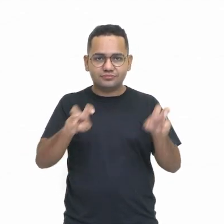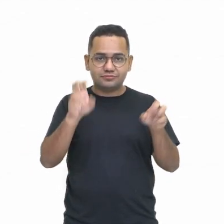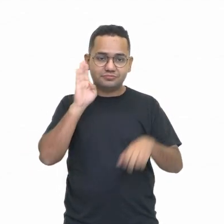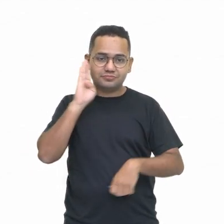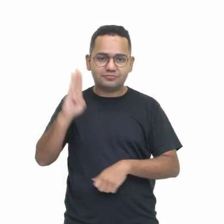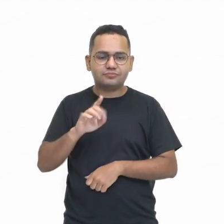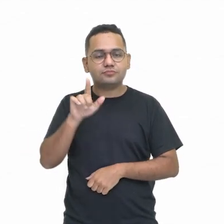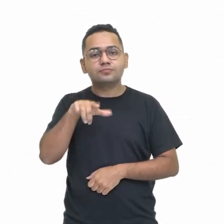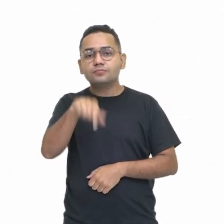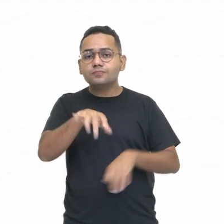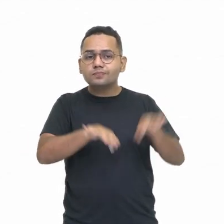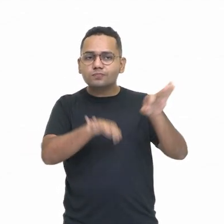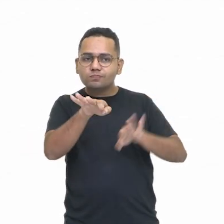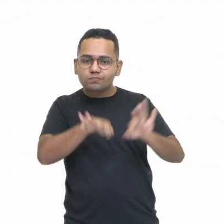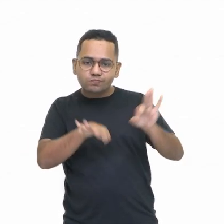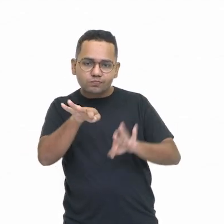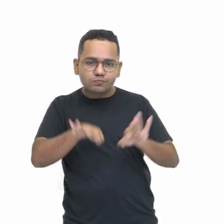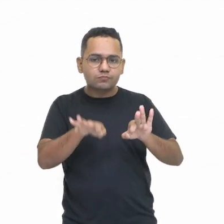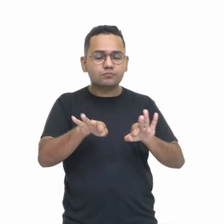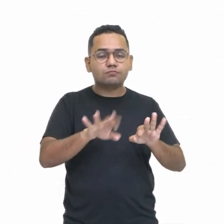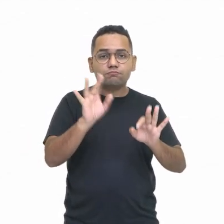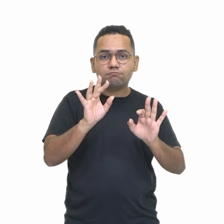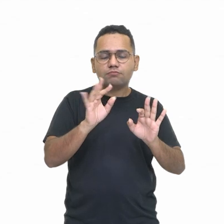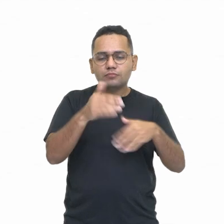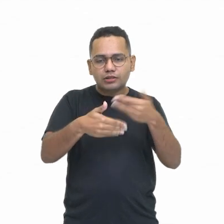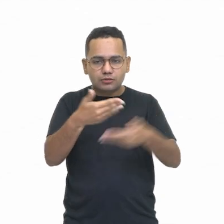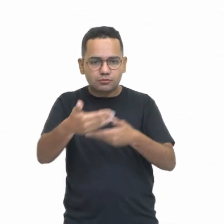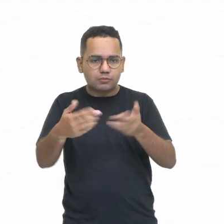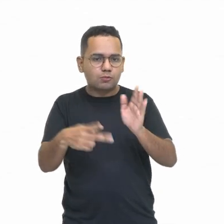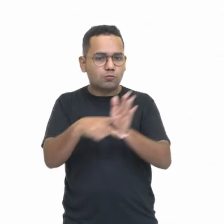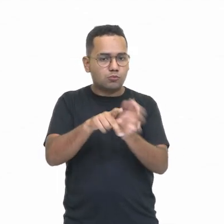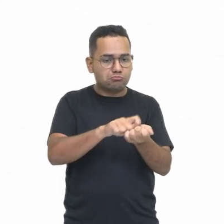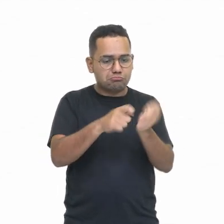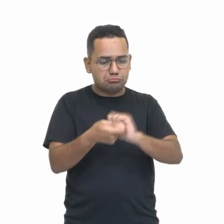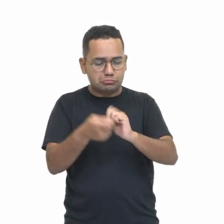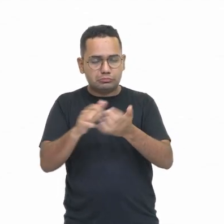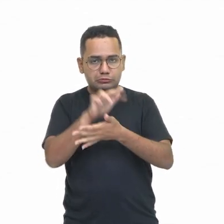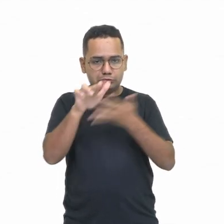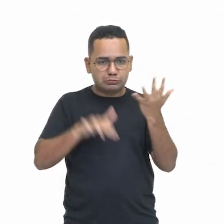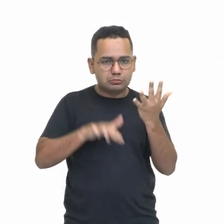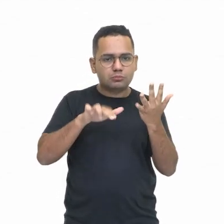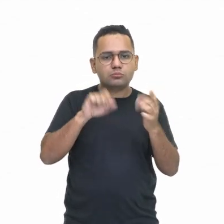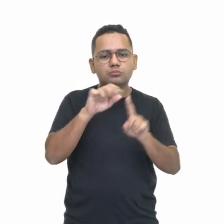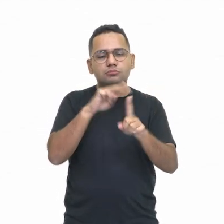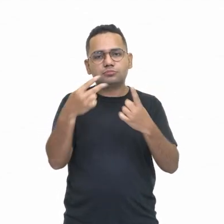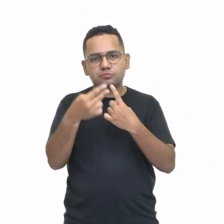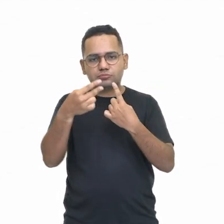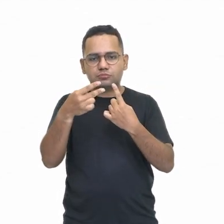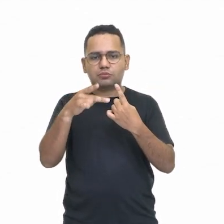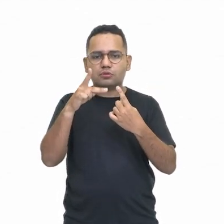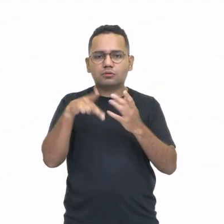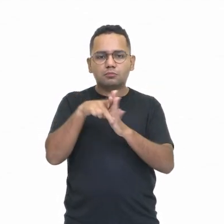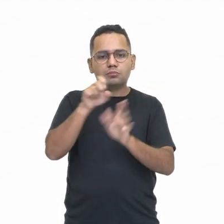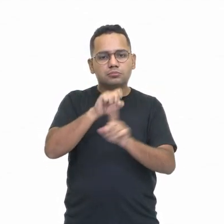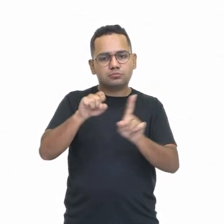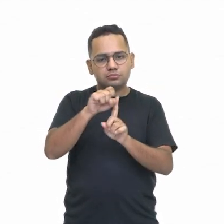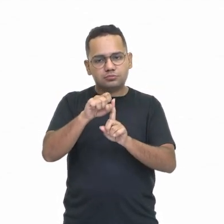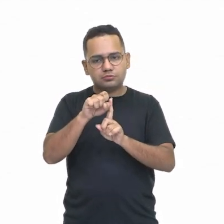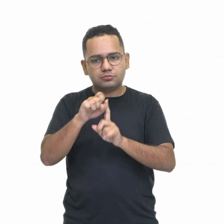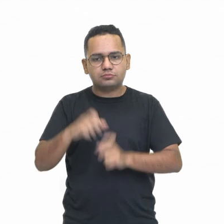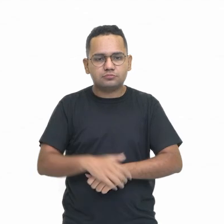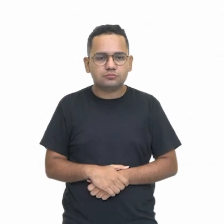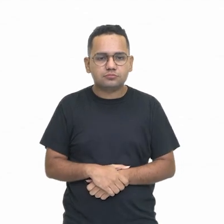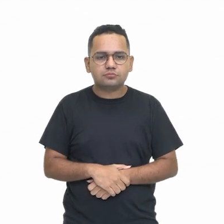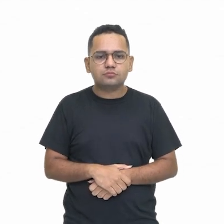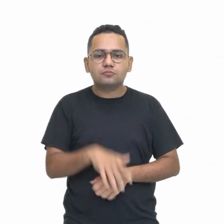Processos de formação, constituição e transformação de diferentes sociedades humanas e